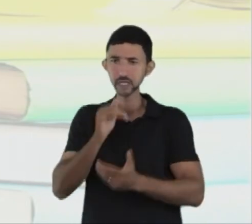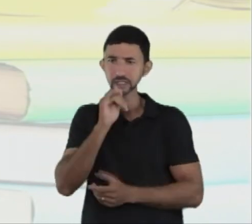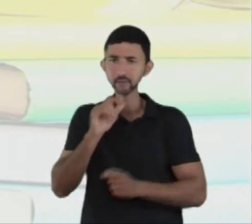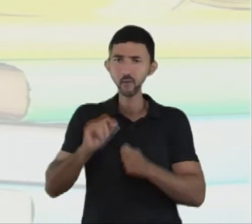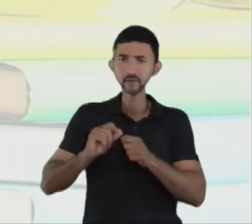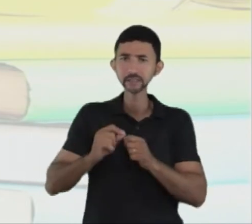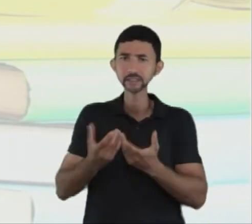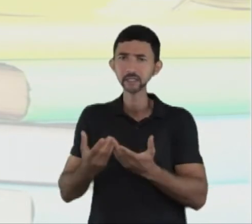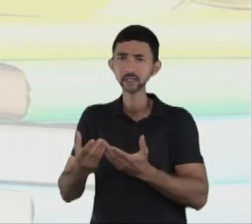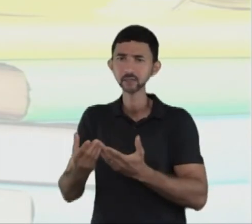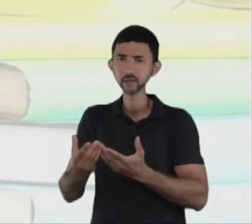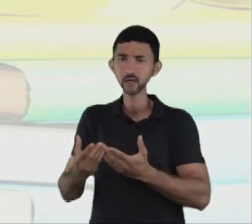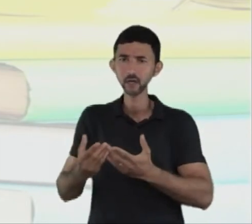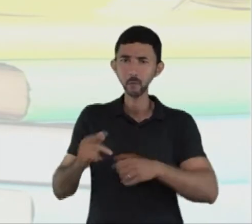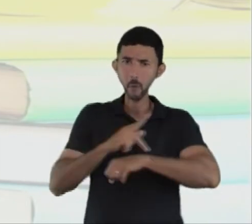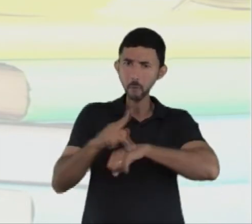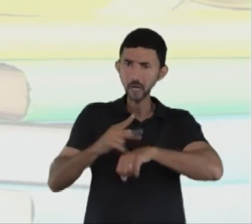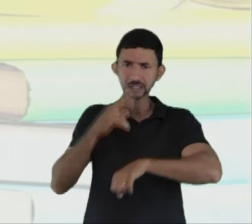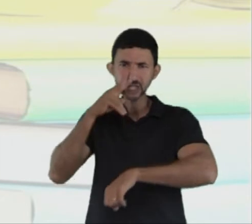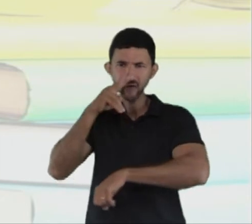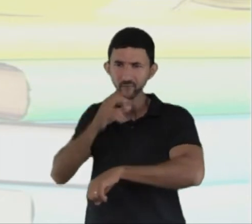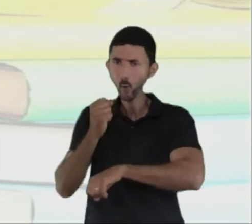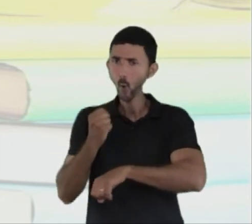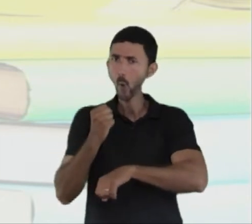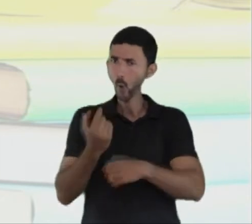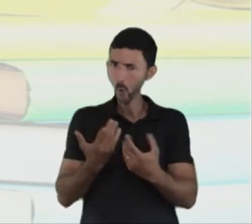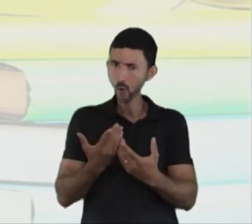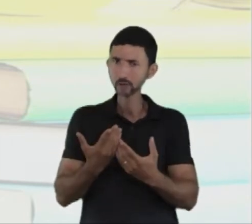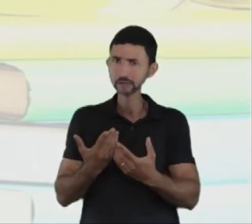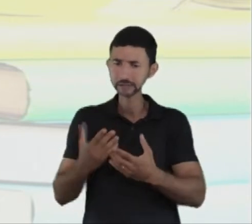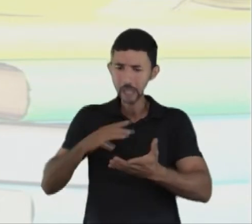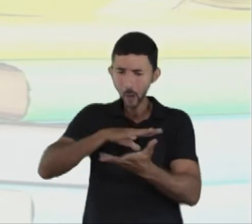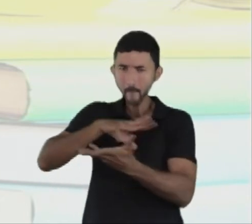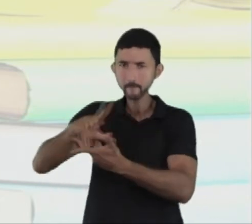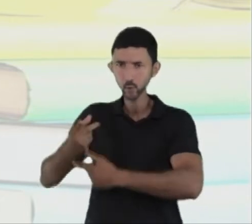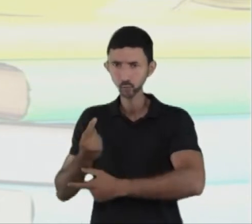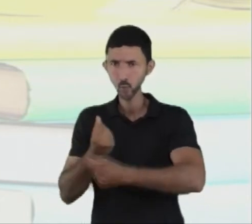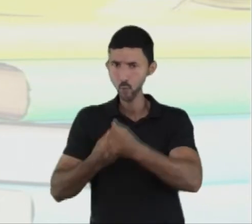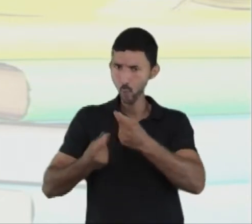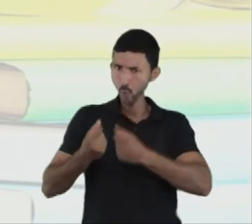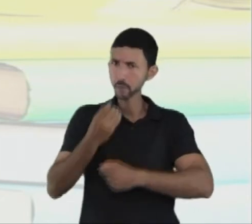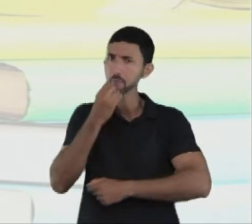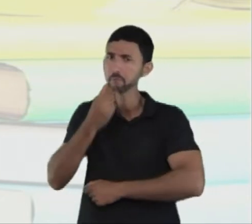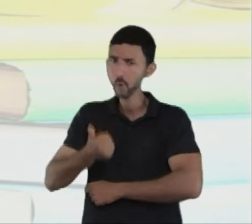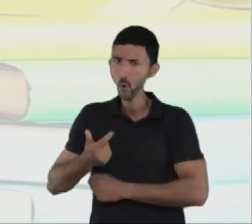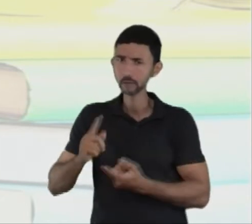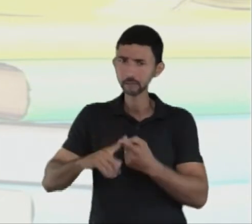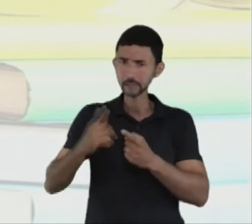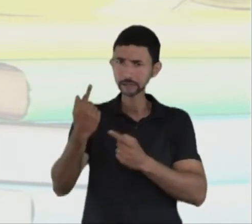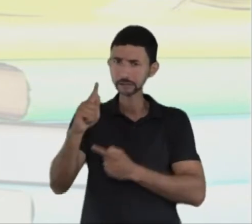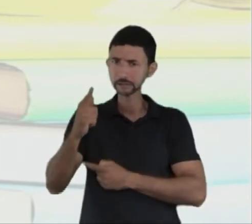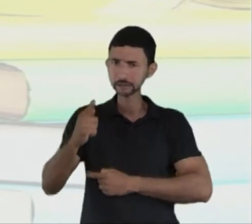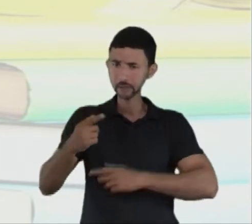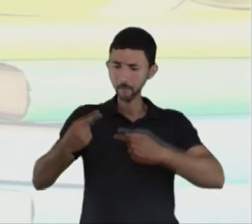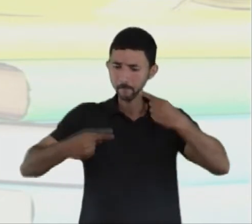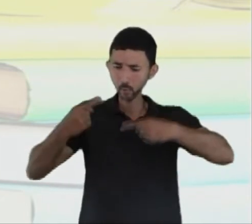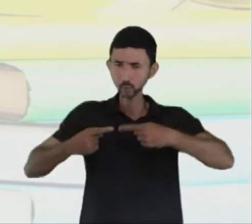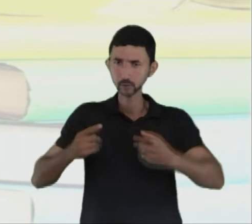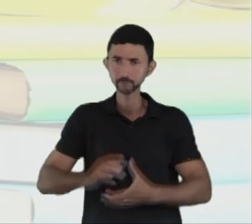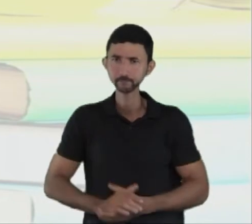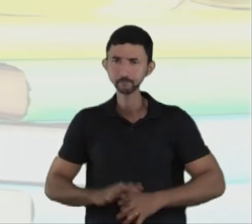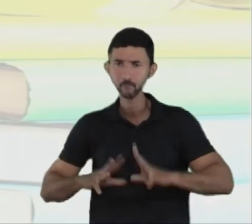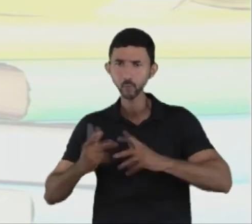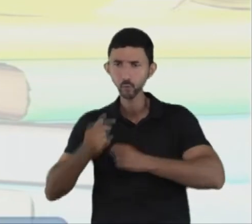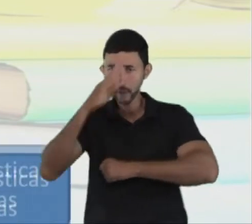com que a China se tornasse hoje uma potência mundial no que diz respeito à economia e também à geopolítica. Tudo isso, gente, todos esses elementos